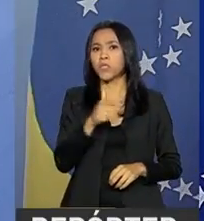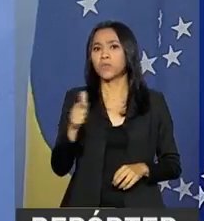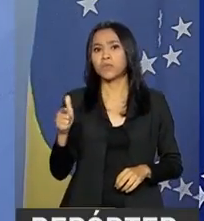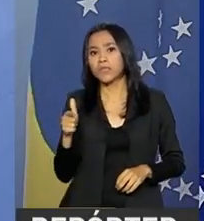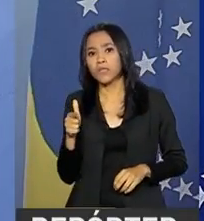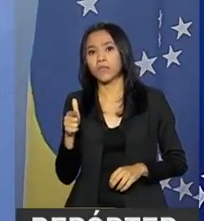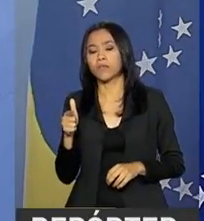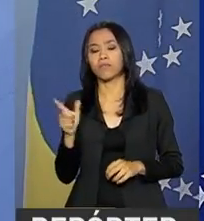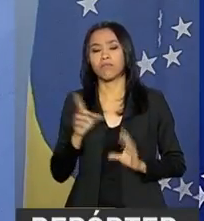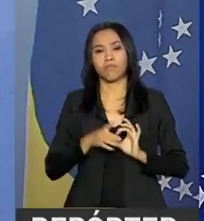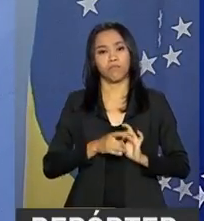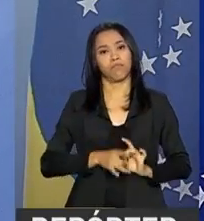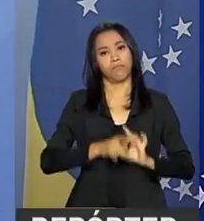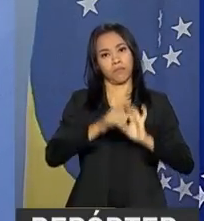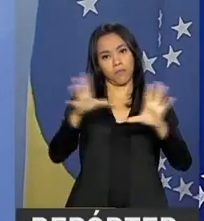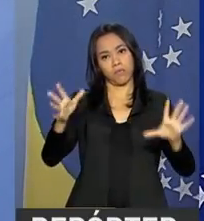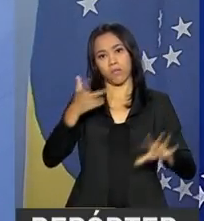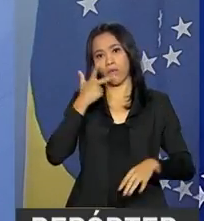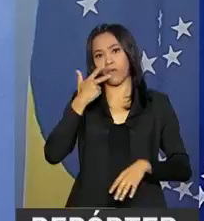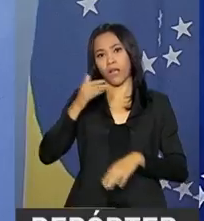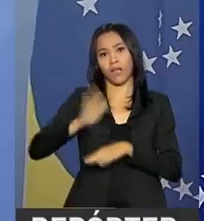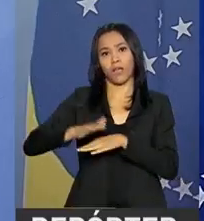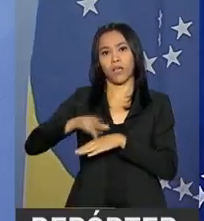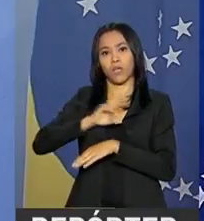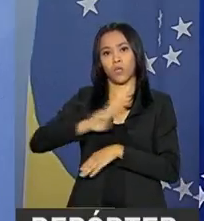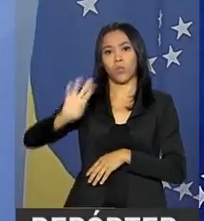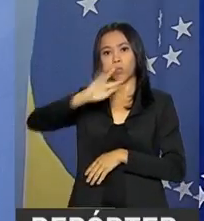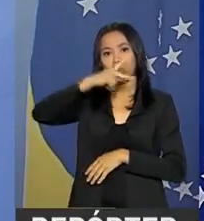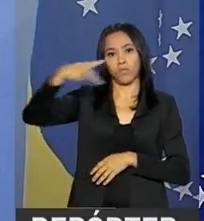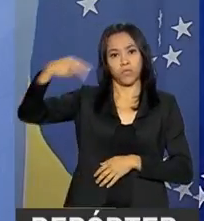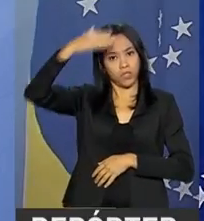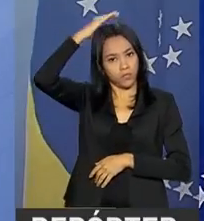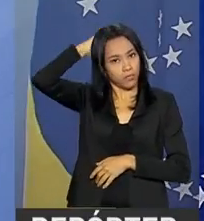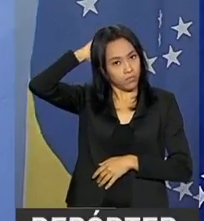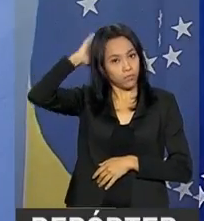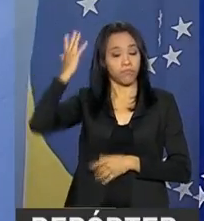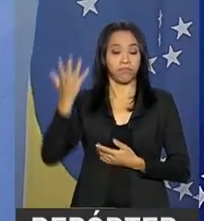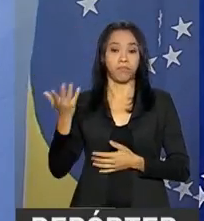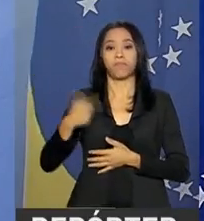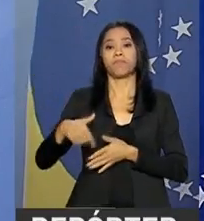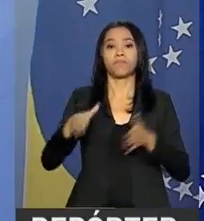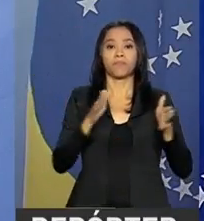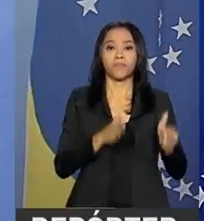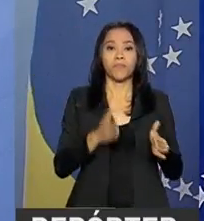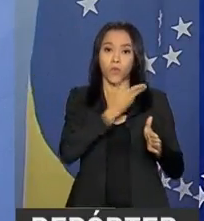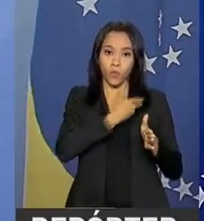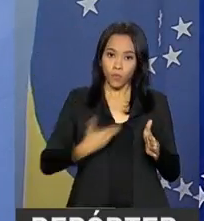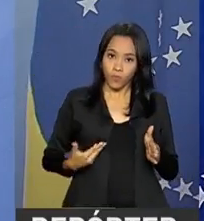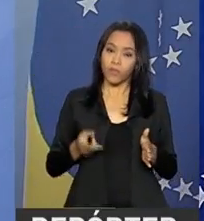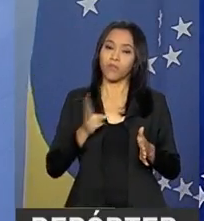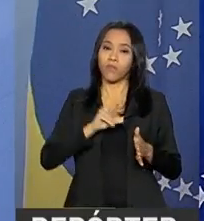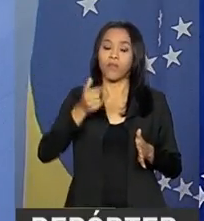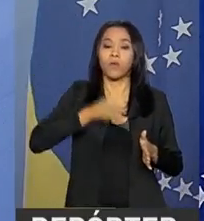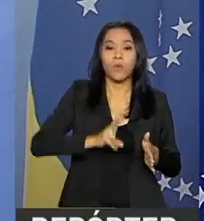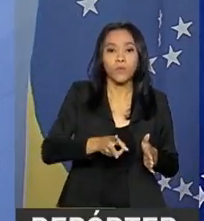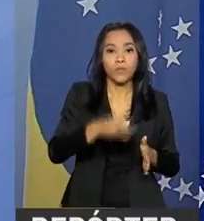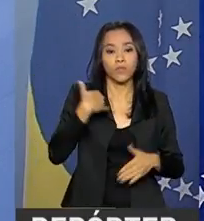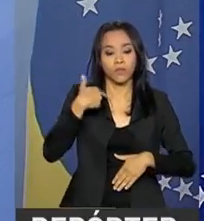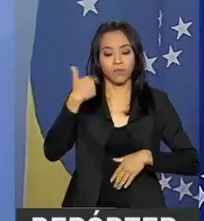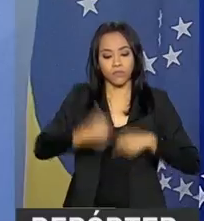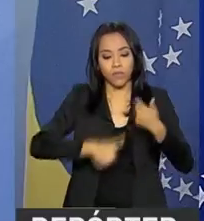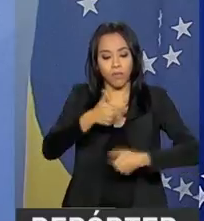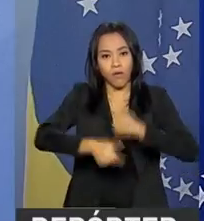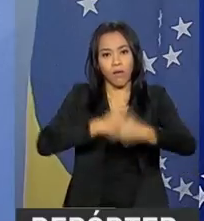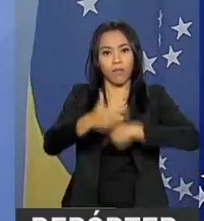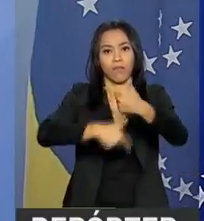para falar em nome do presidente da república o governo seguirá sua trajetória sem pautar-se